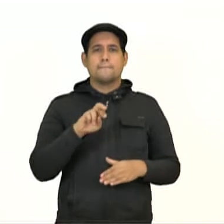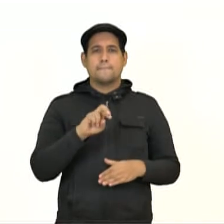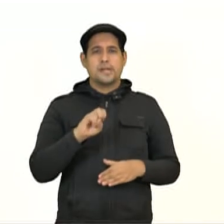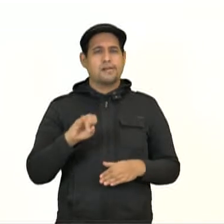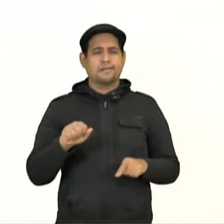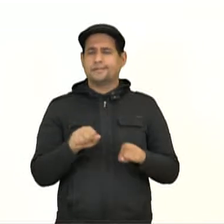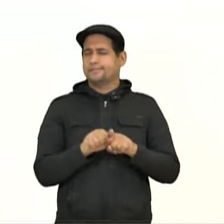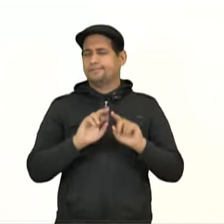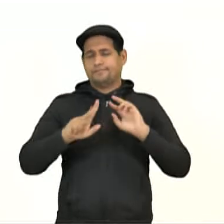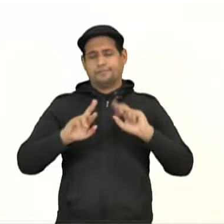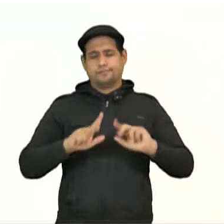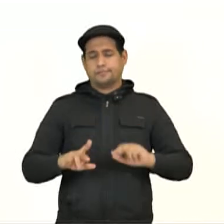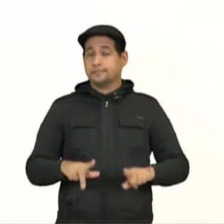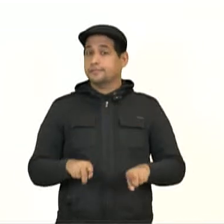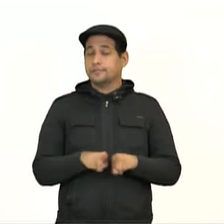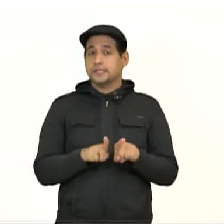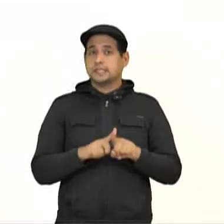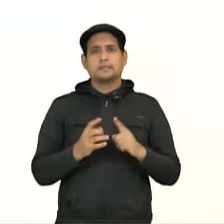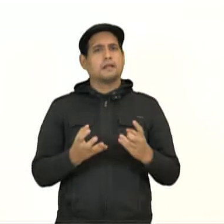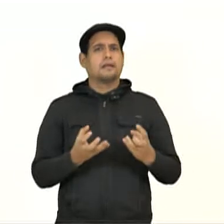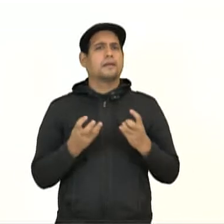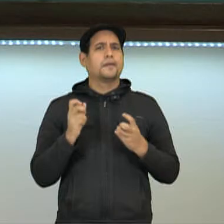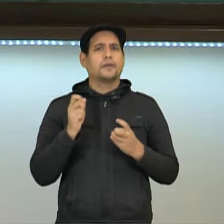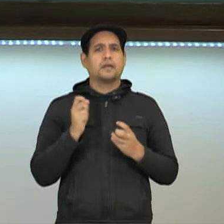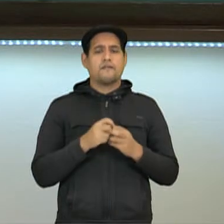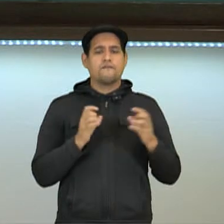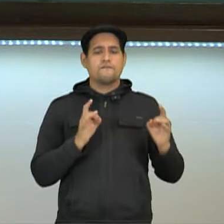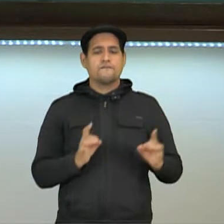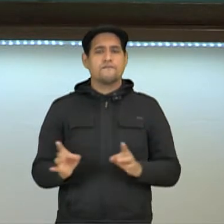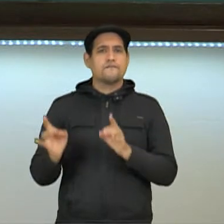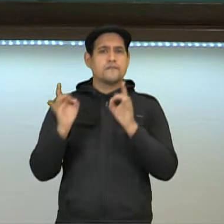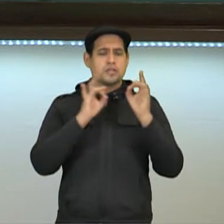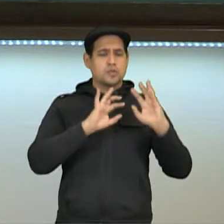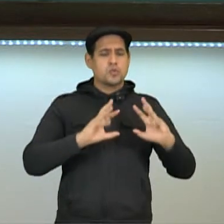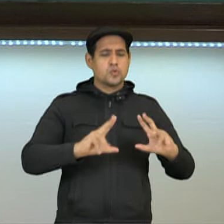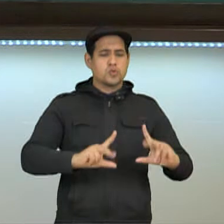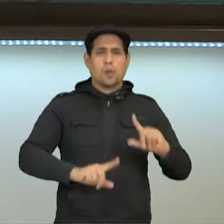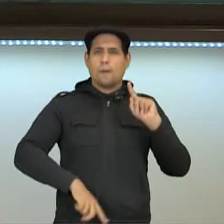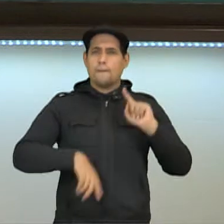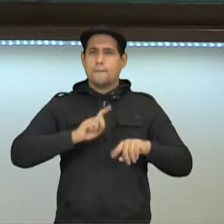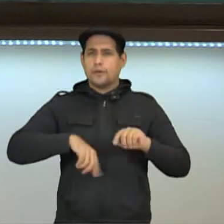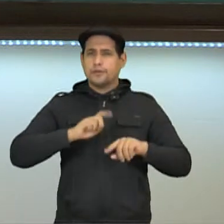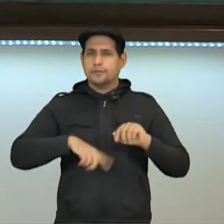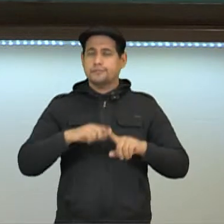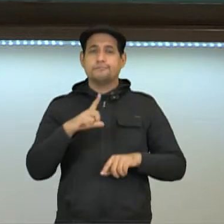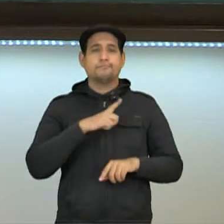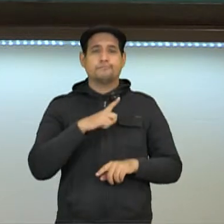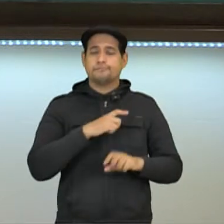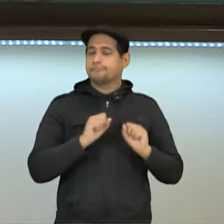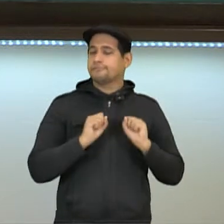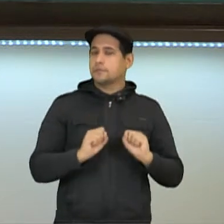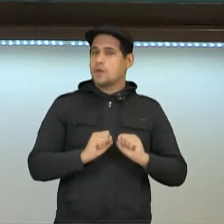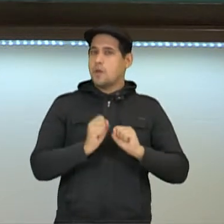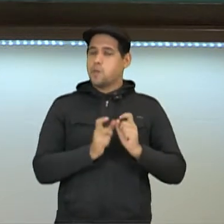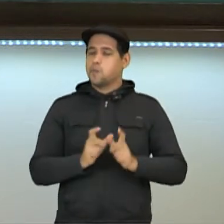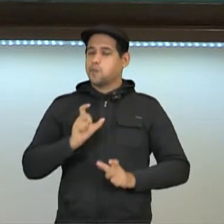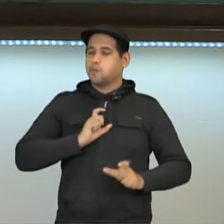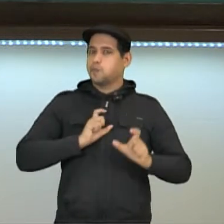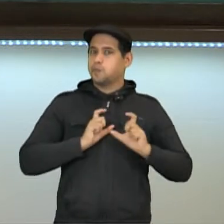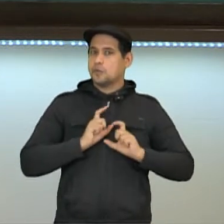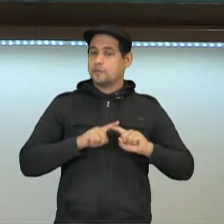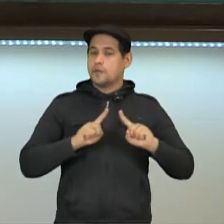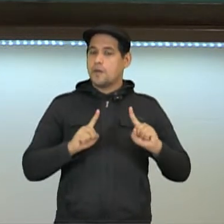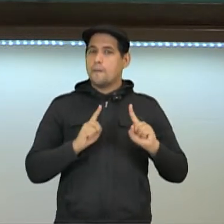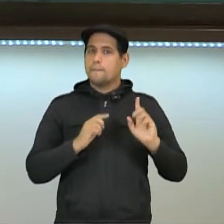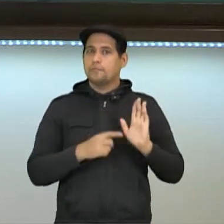porcelana da China, ou seja, eles desejavam comercializar todos os produtos com os quais eles poderiam lucrar. Então,